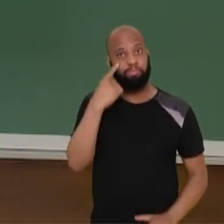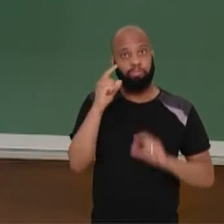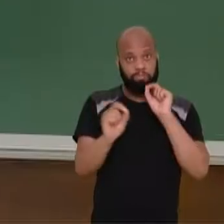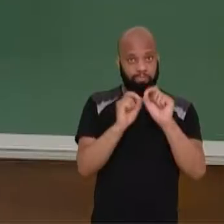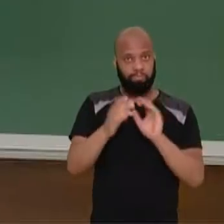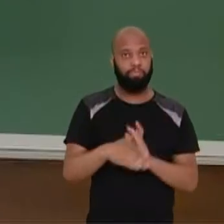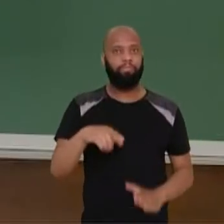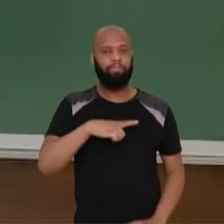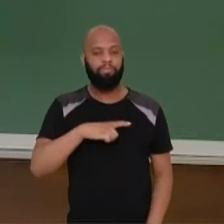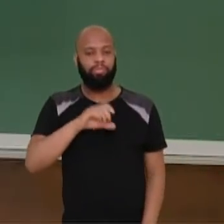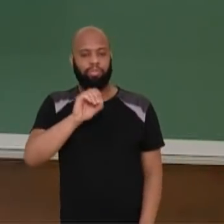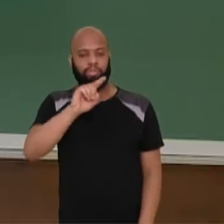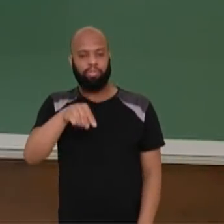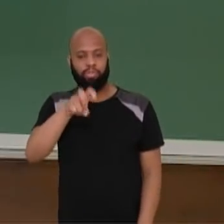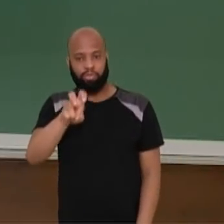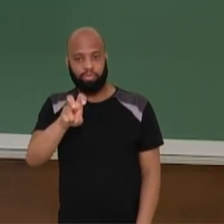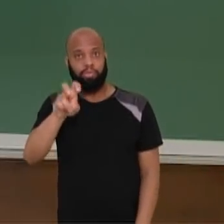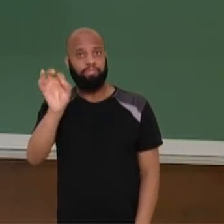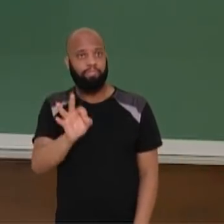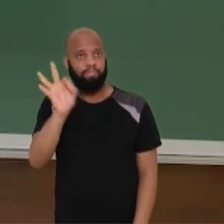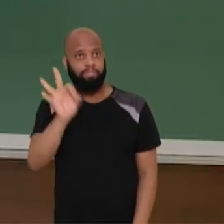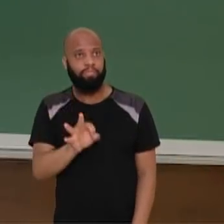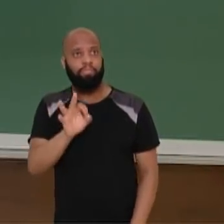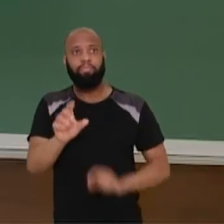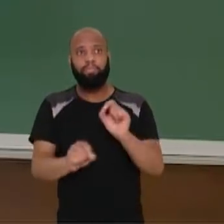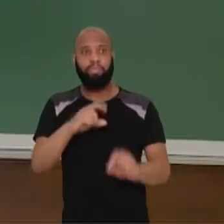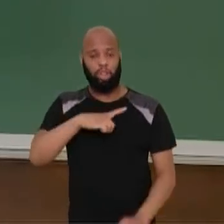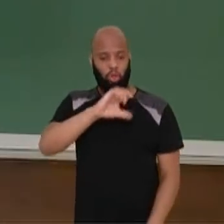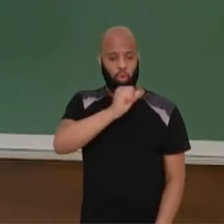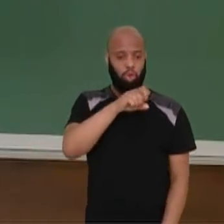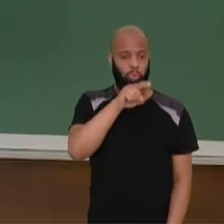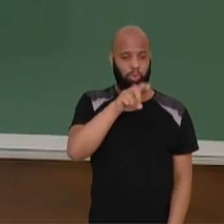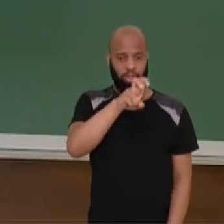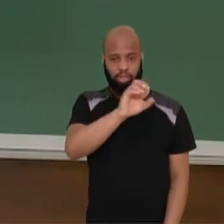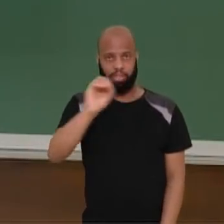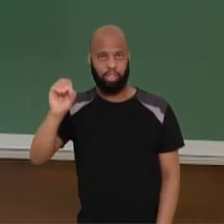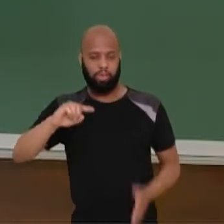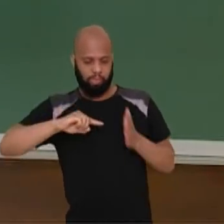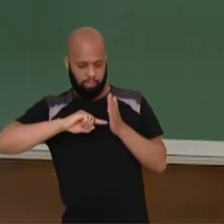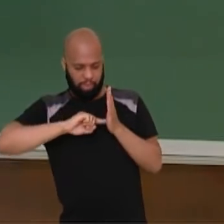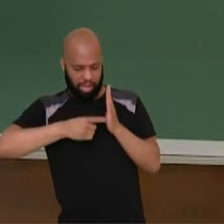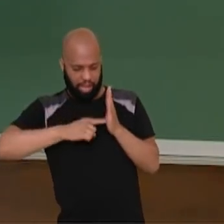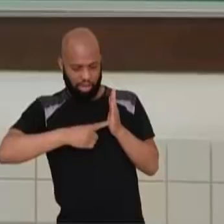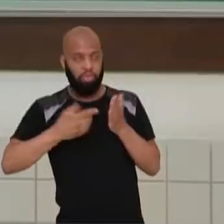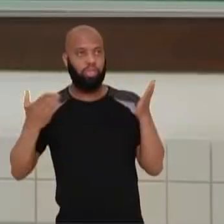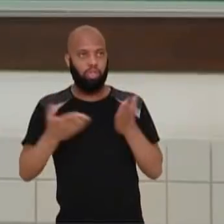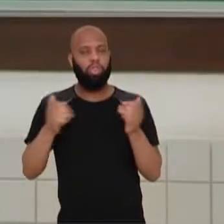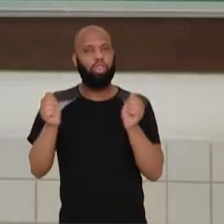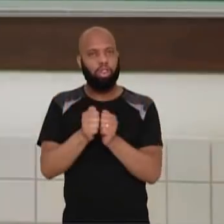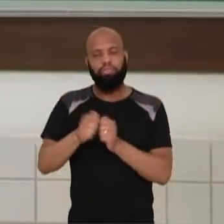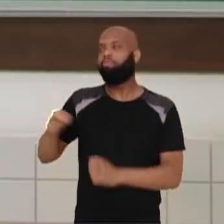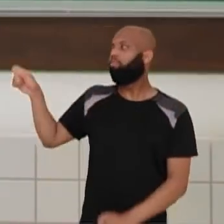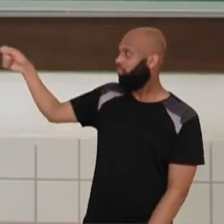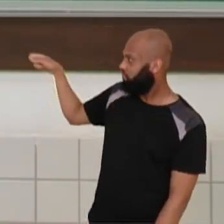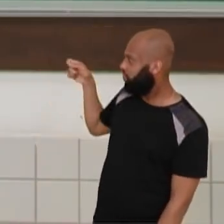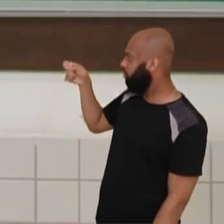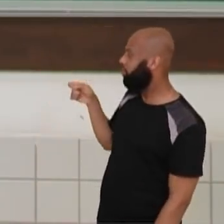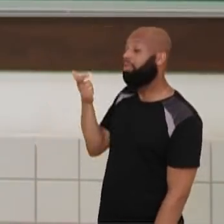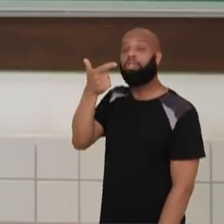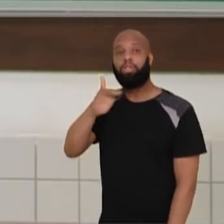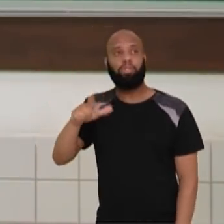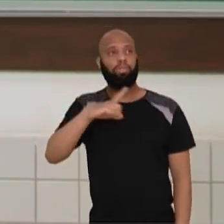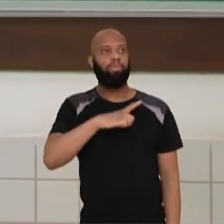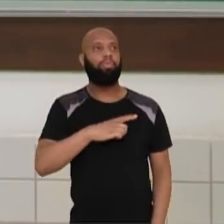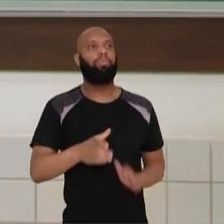quanto é 0,5% de 8.500 parafusos. Então, vamos lá fazer a conta de novo.